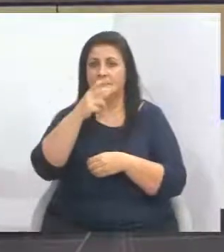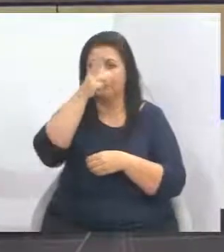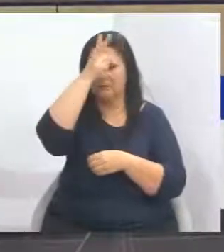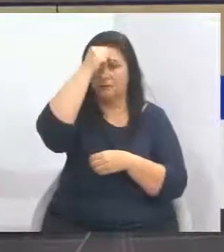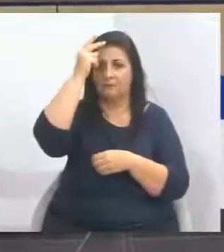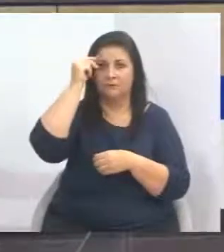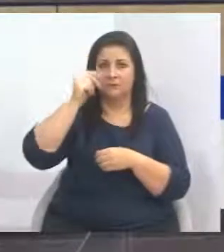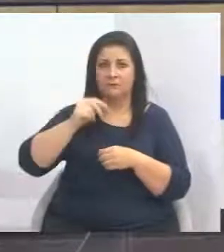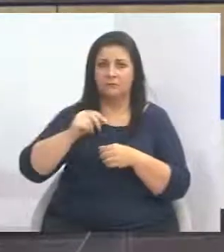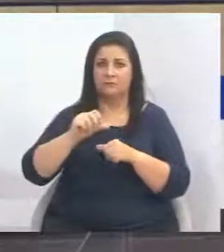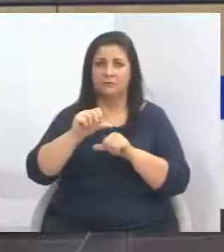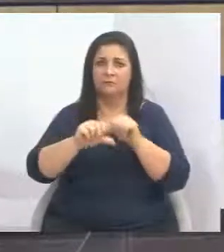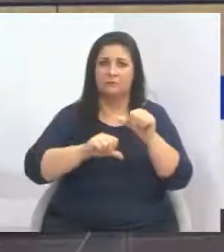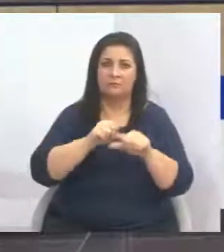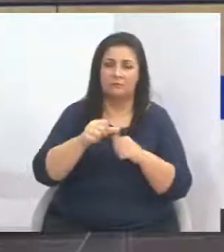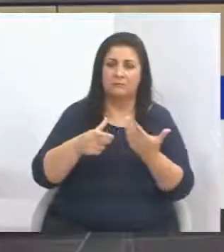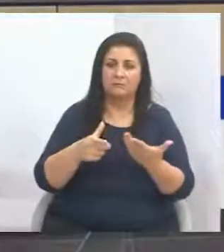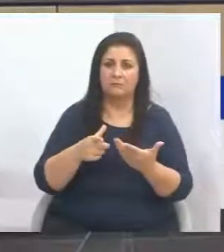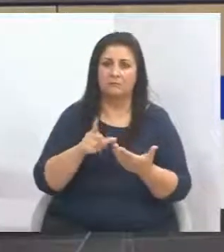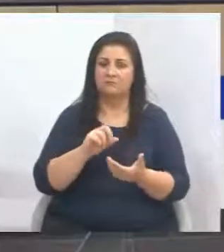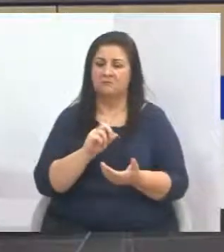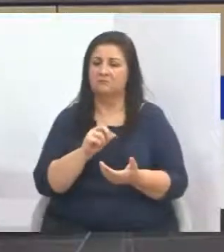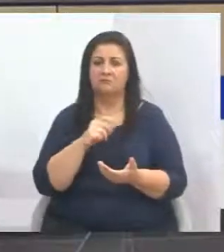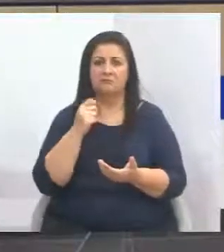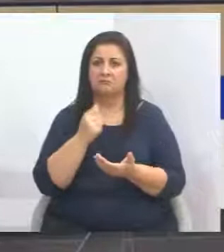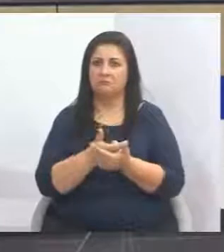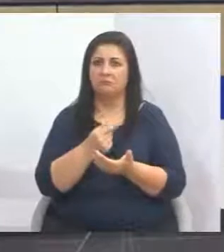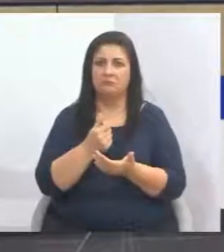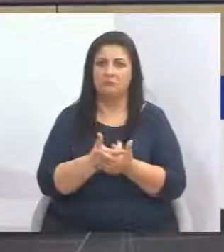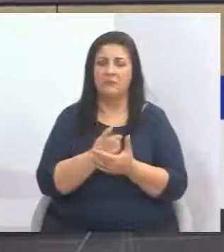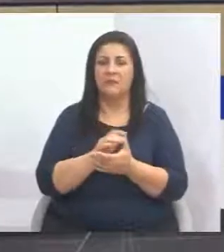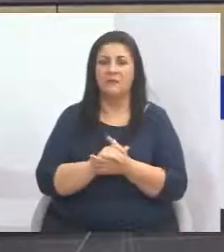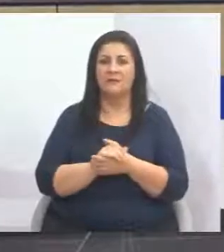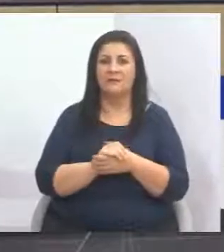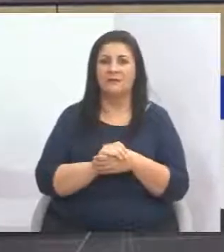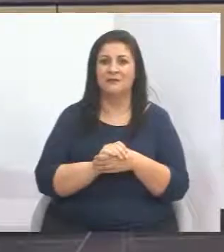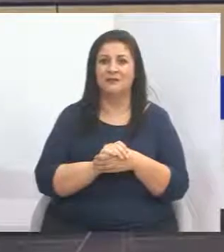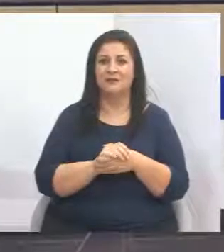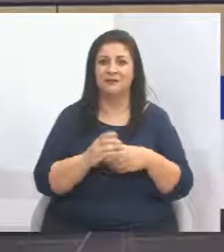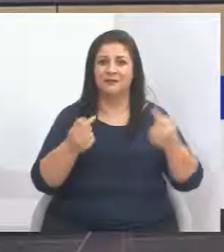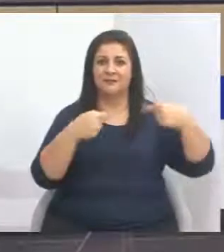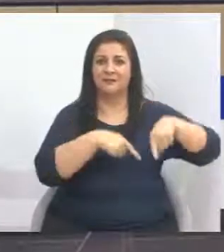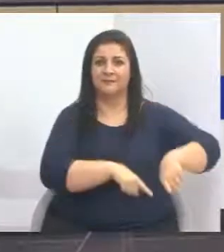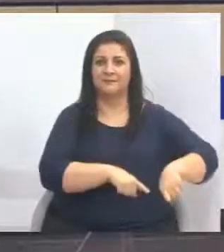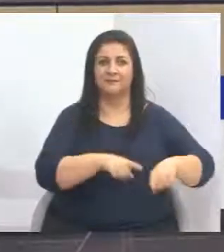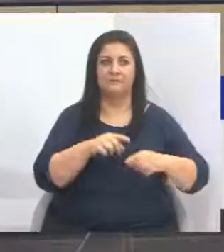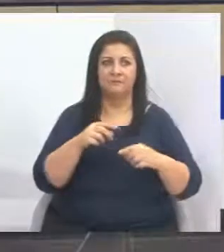fizesse o remanejamento, não teria gasto, não. Eu sou contrário ao veto.